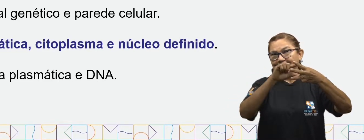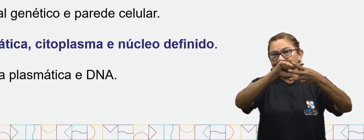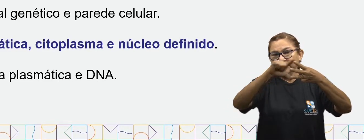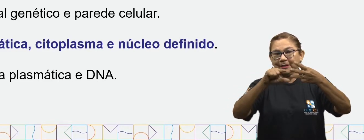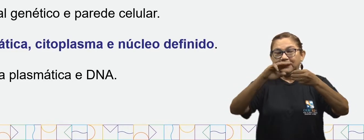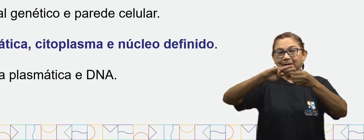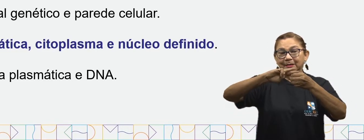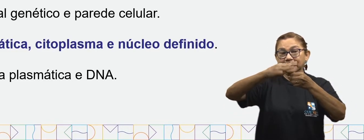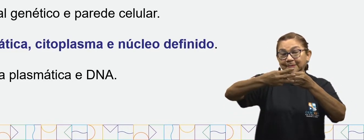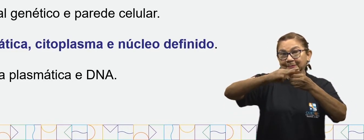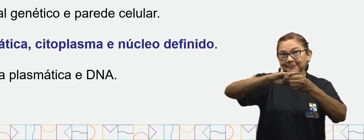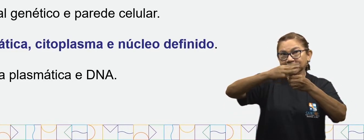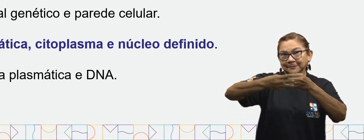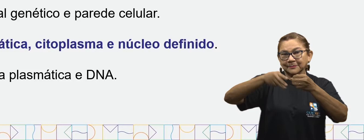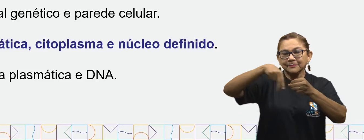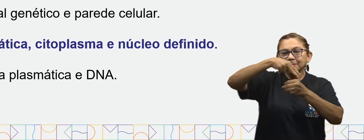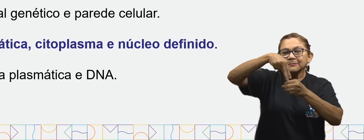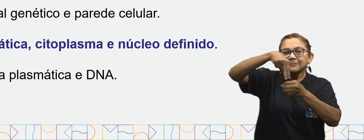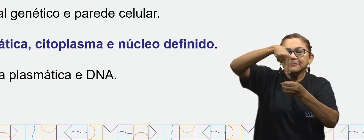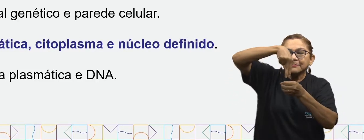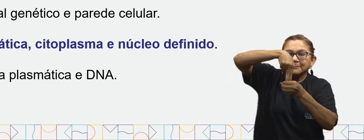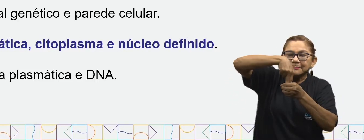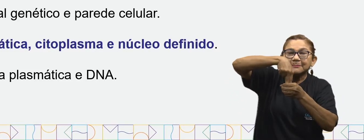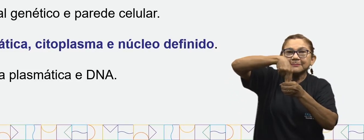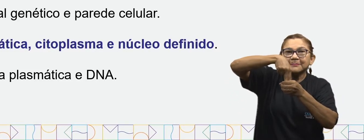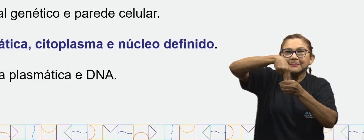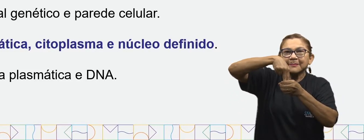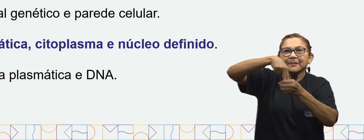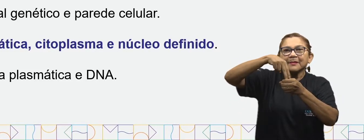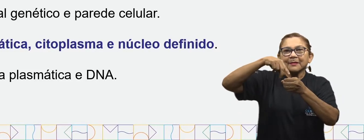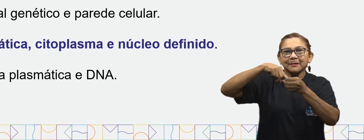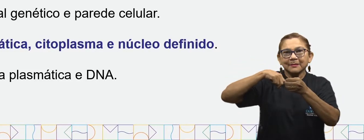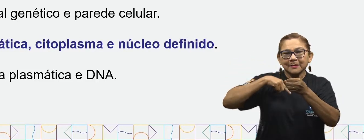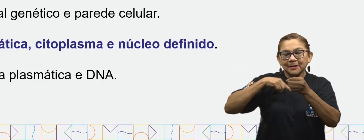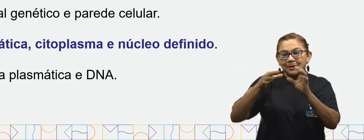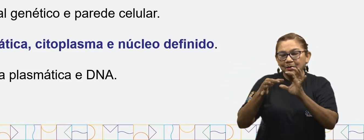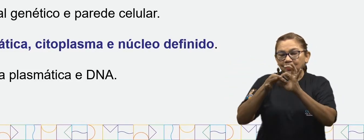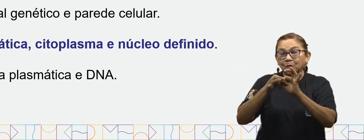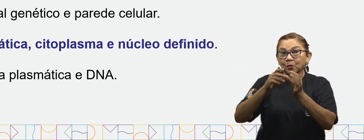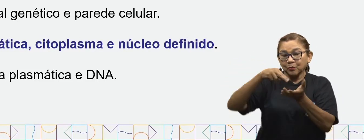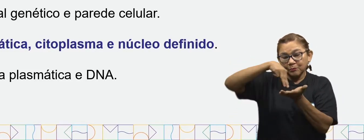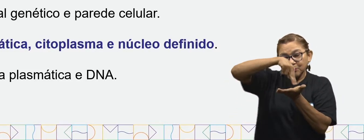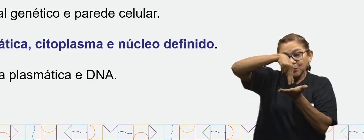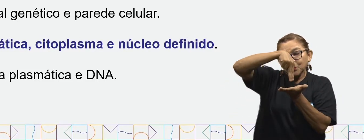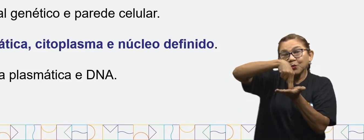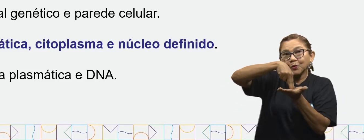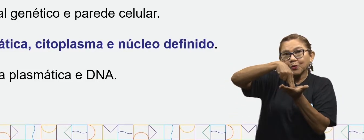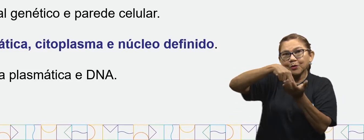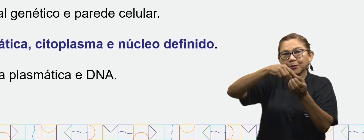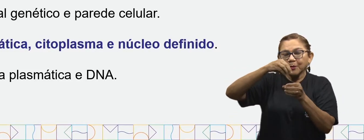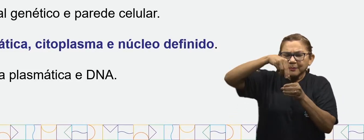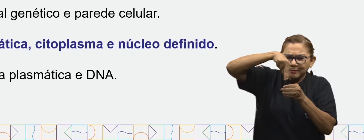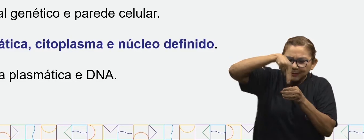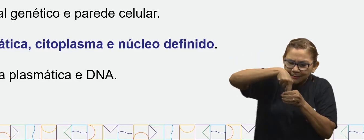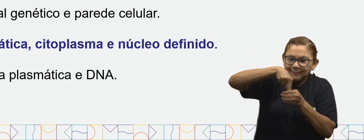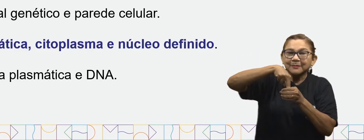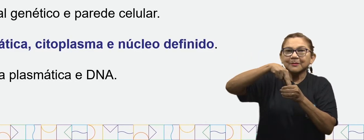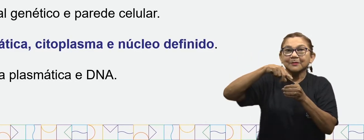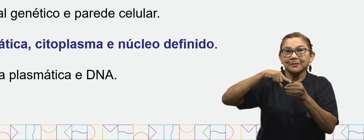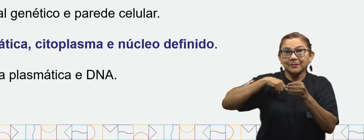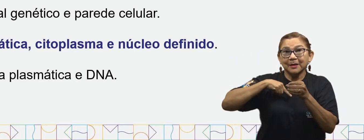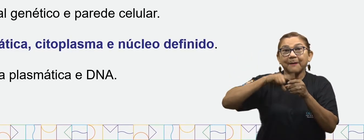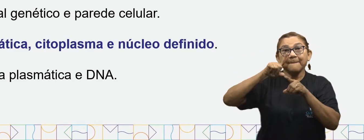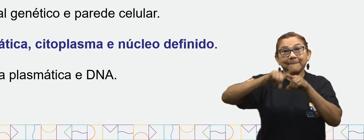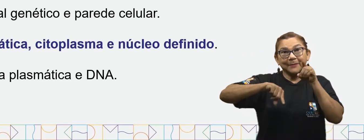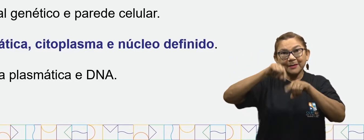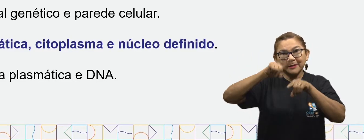externo, o citoplasma, onde estão as organelas, e o núcleo definido, que é dentro do núcleo que tem o